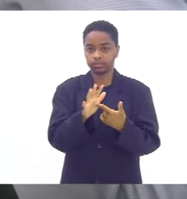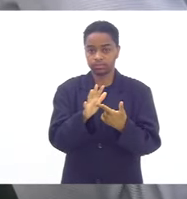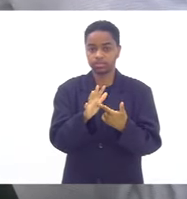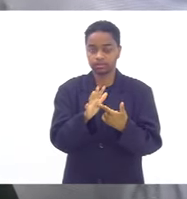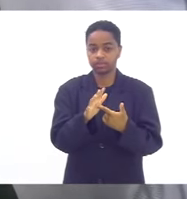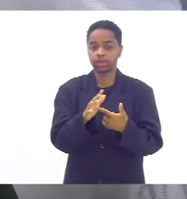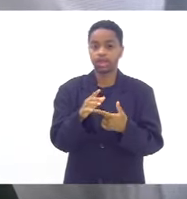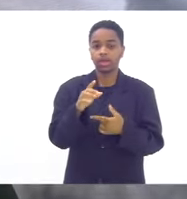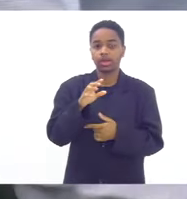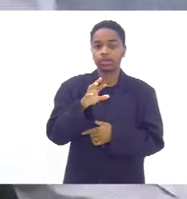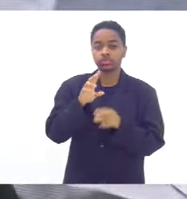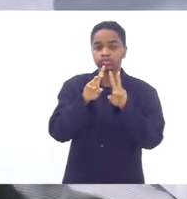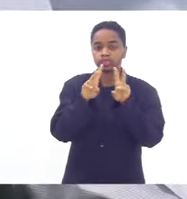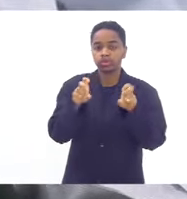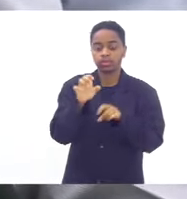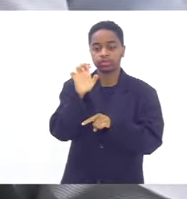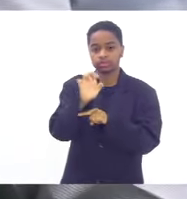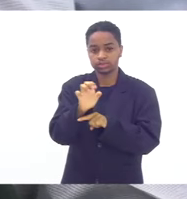questão de Estado.